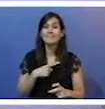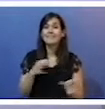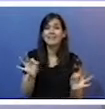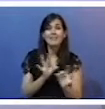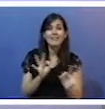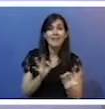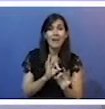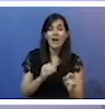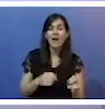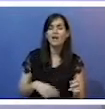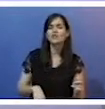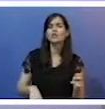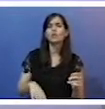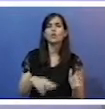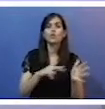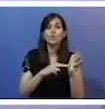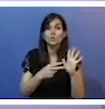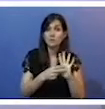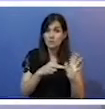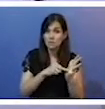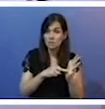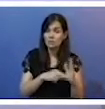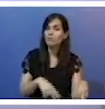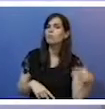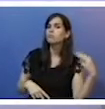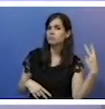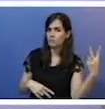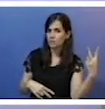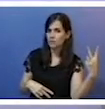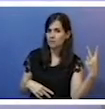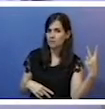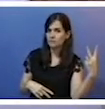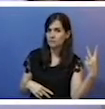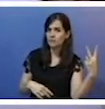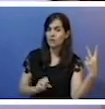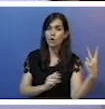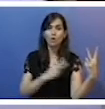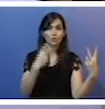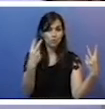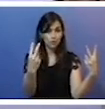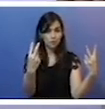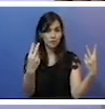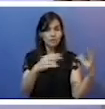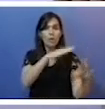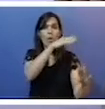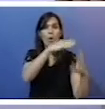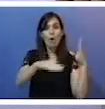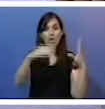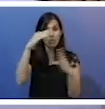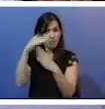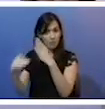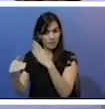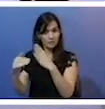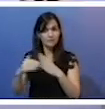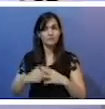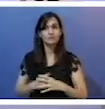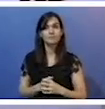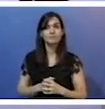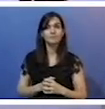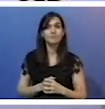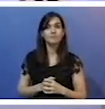tem nada no símbolo no índice é dois então esse dois aqui do índice vai cortar com esse dois aqui dos poentes